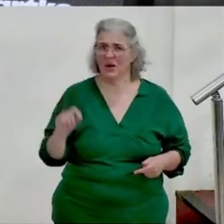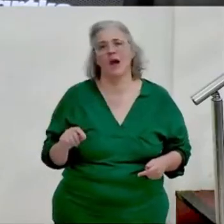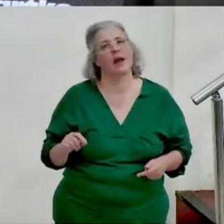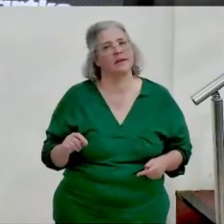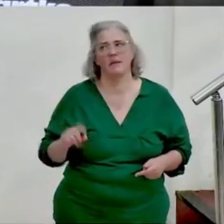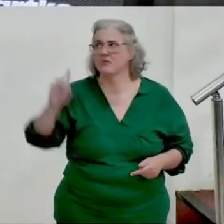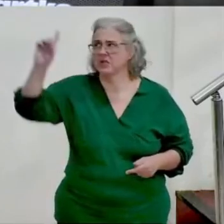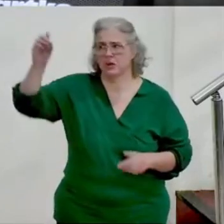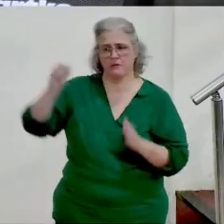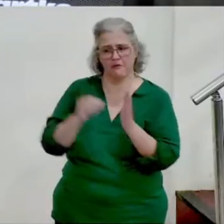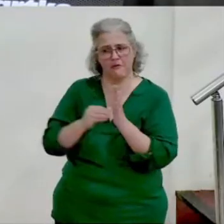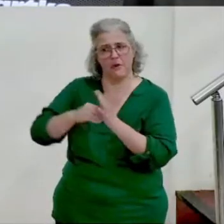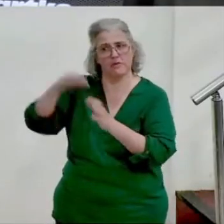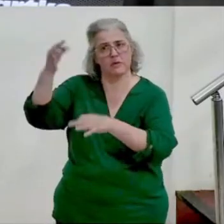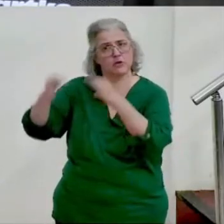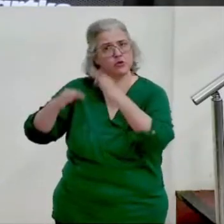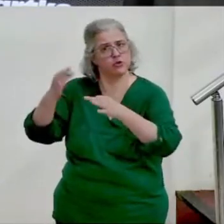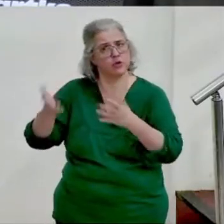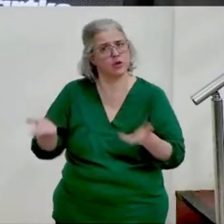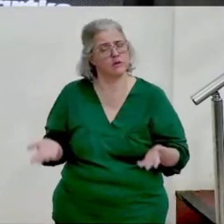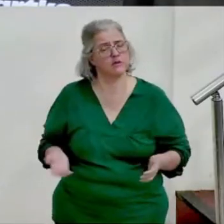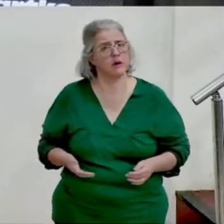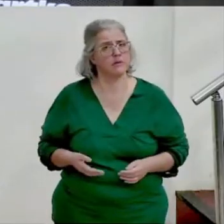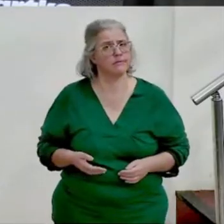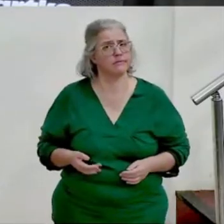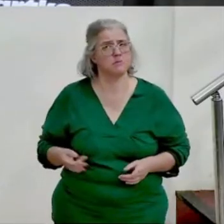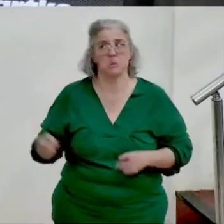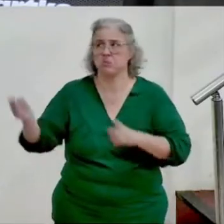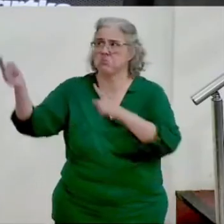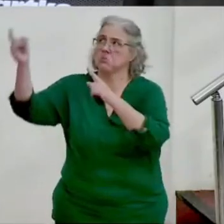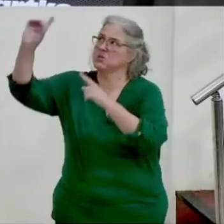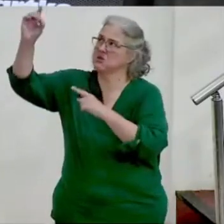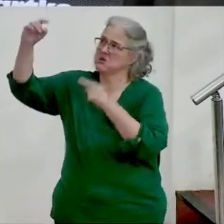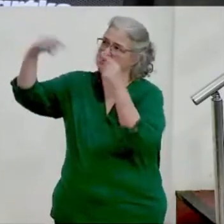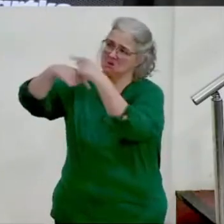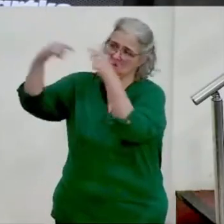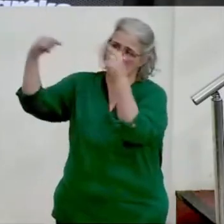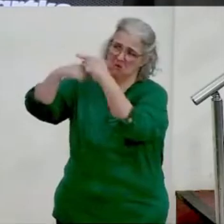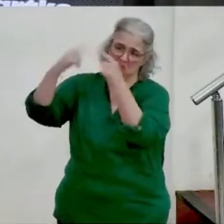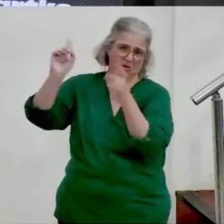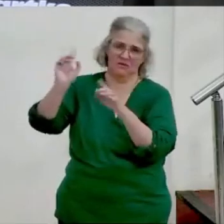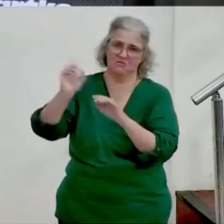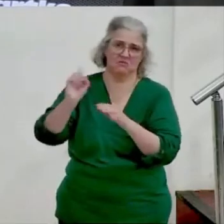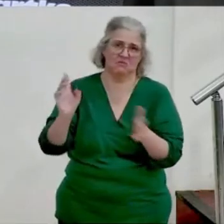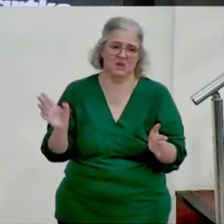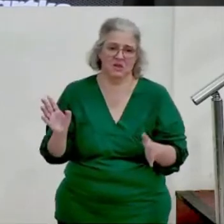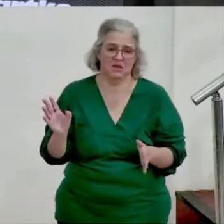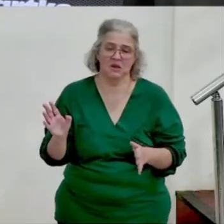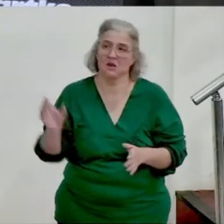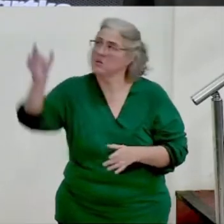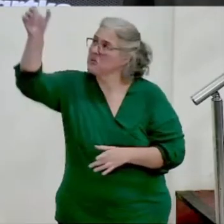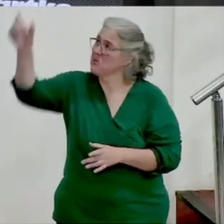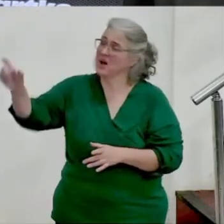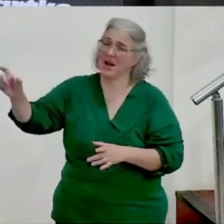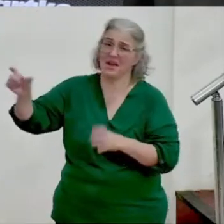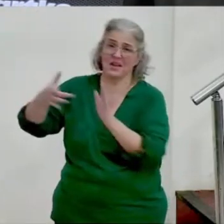dessas. Isso não combina com o caráter de Jesus, juízo, inferno. Essas palavras não têm nada a ver com Jesus.